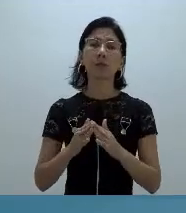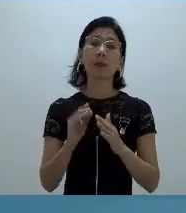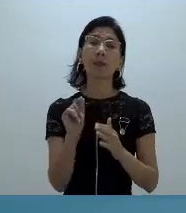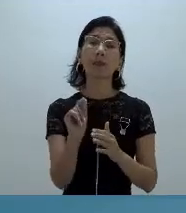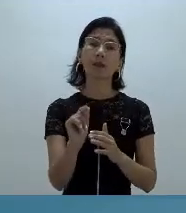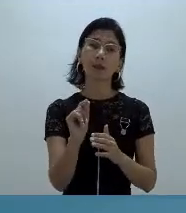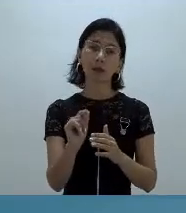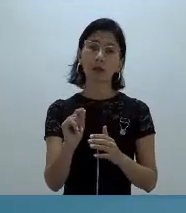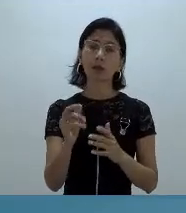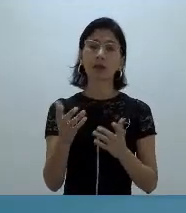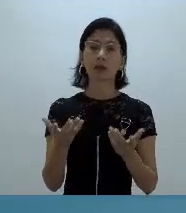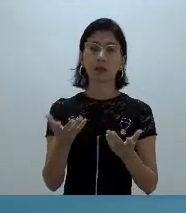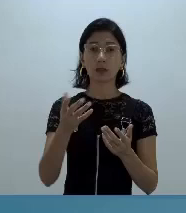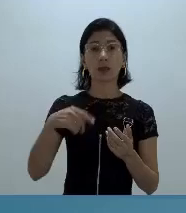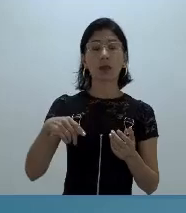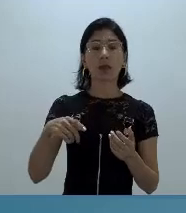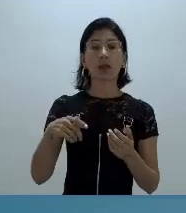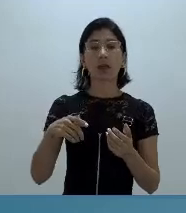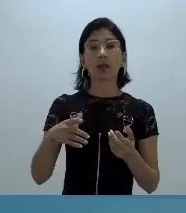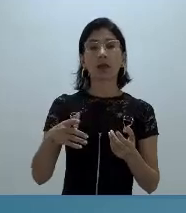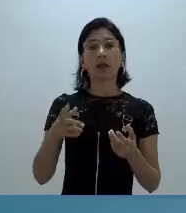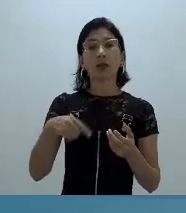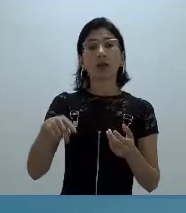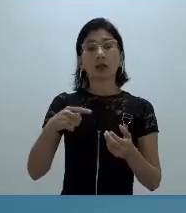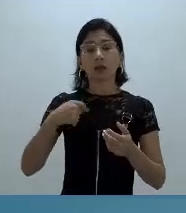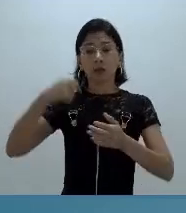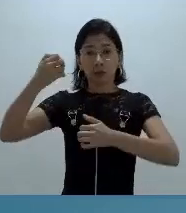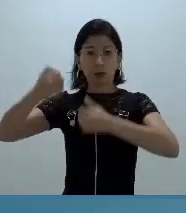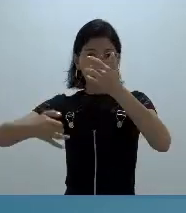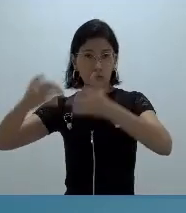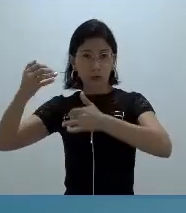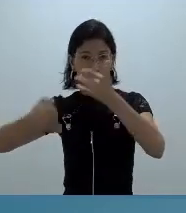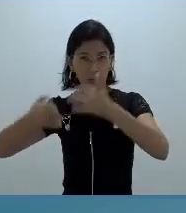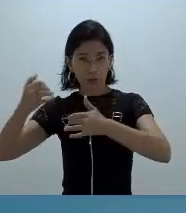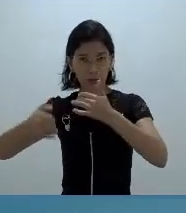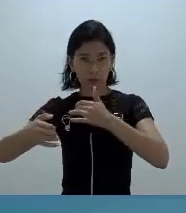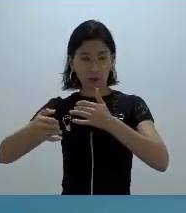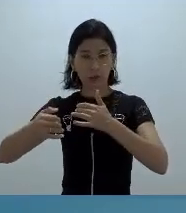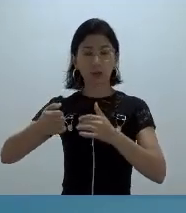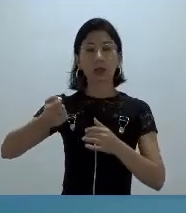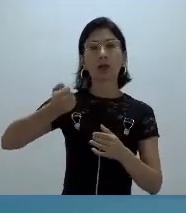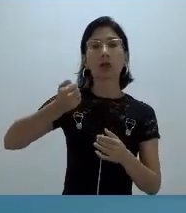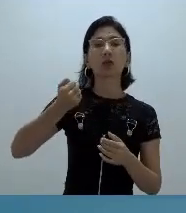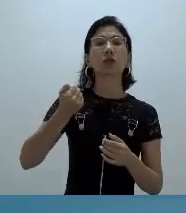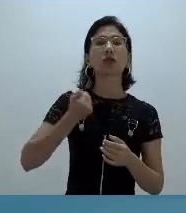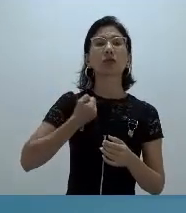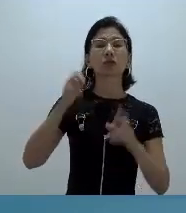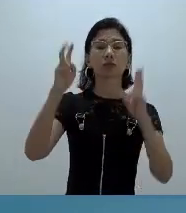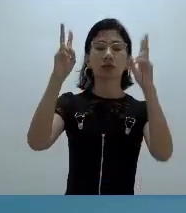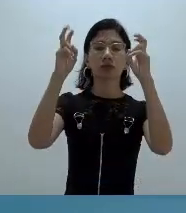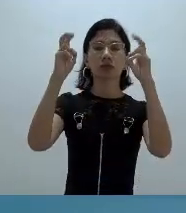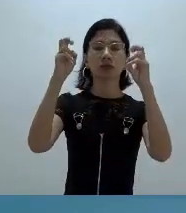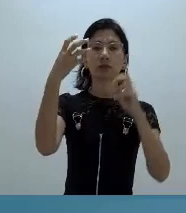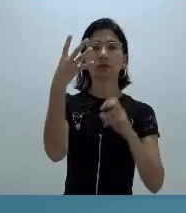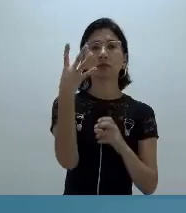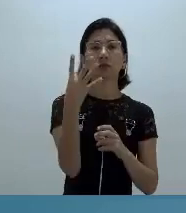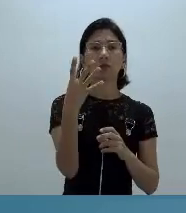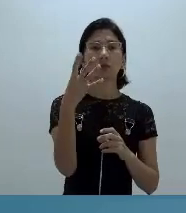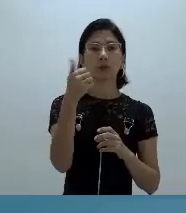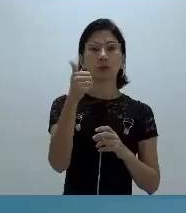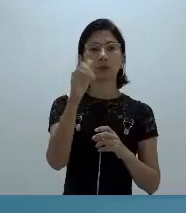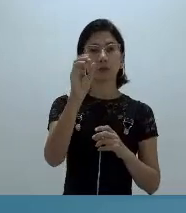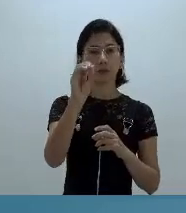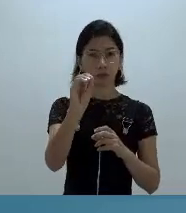promovido, reconhecendo-se essa interpretação equivocada do tema 410, corrigindo essa distorção para